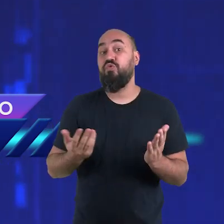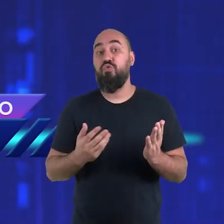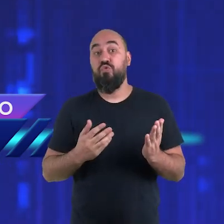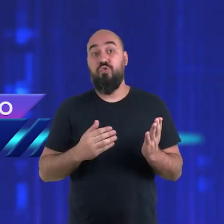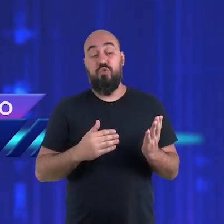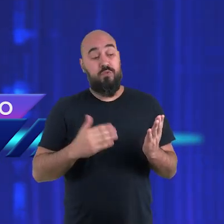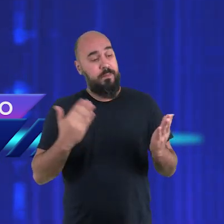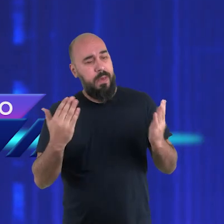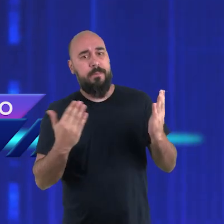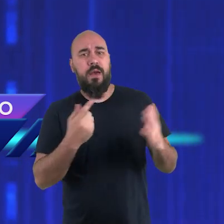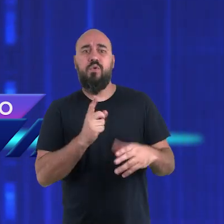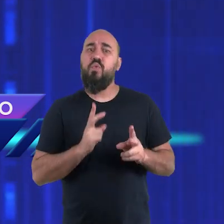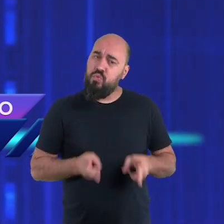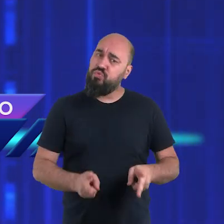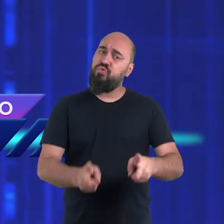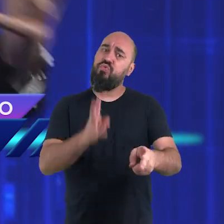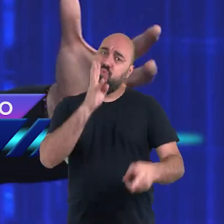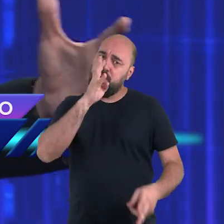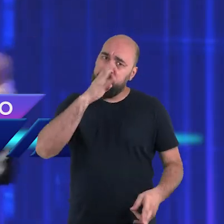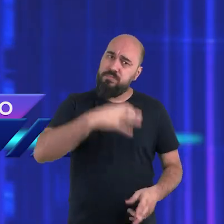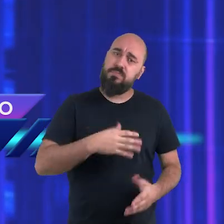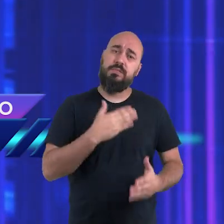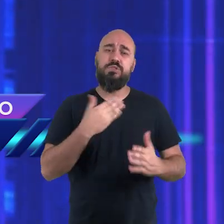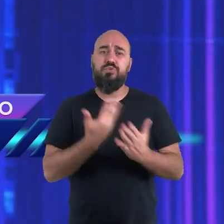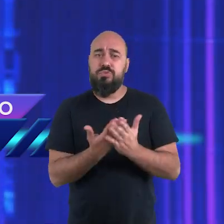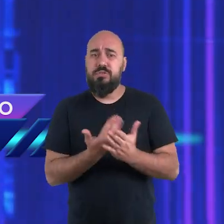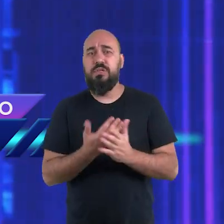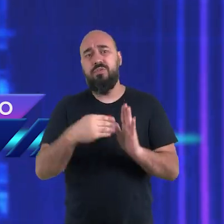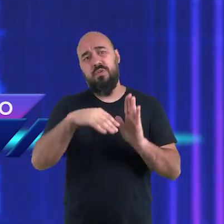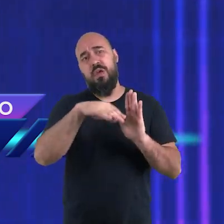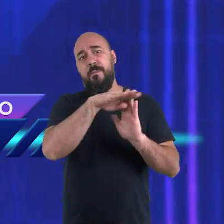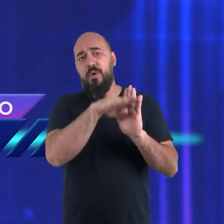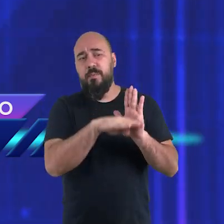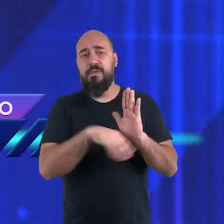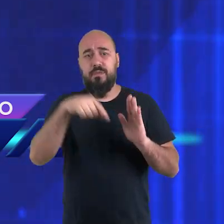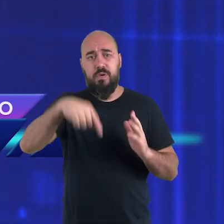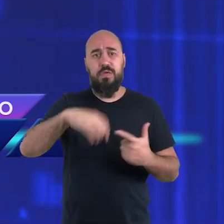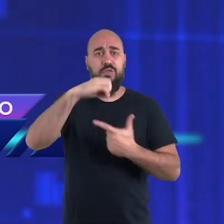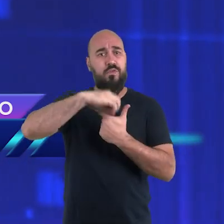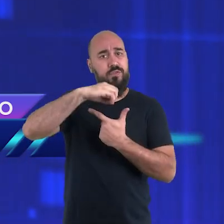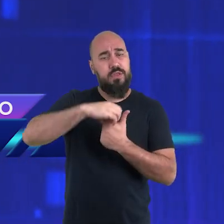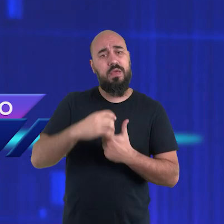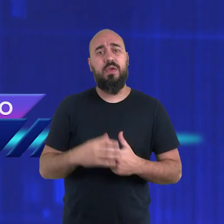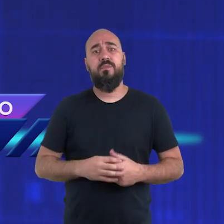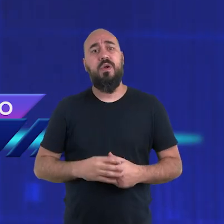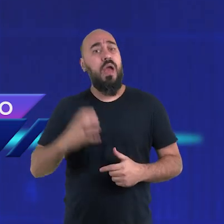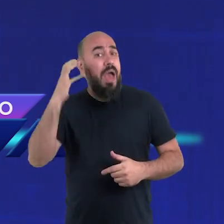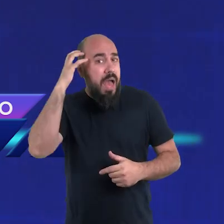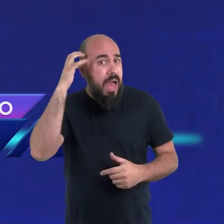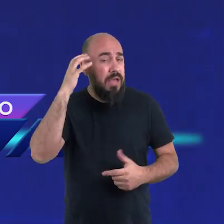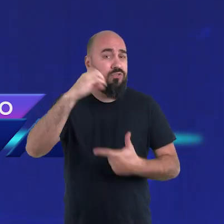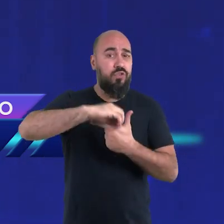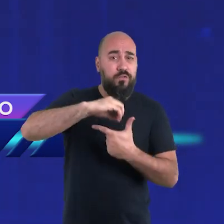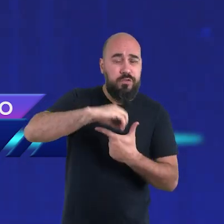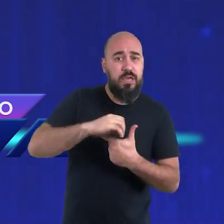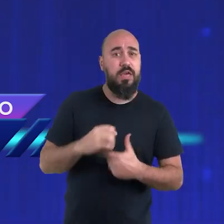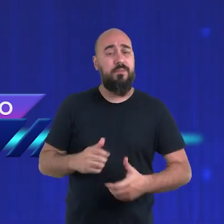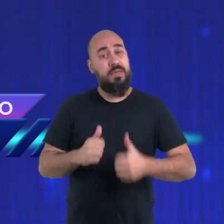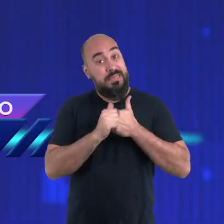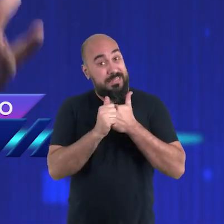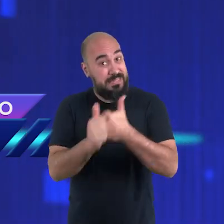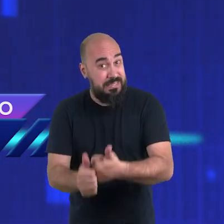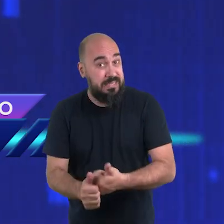nossos alunos, continue acompanhando toda a programação da TV Novo Tempo, continue escutando a rádio Novo Tempo, continue